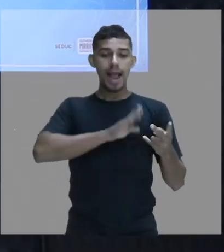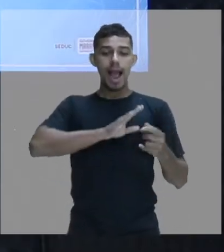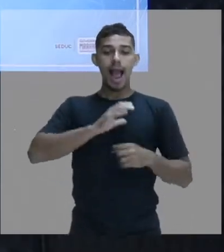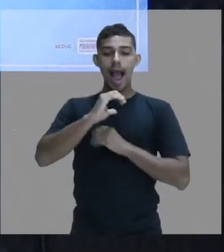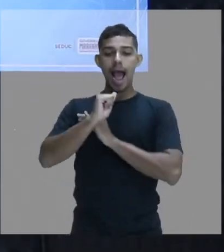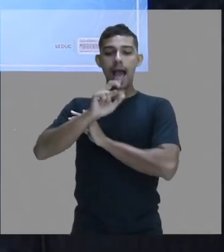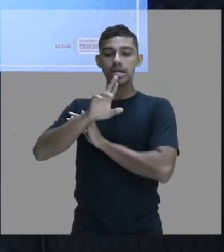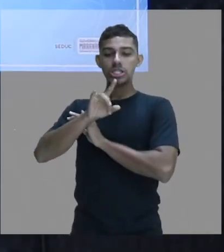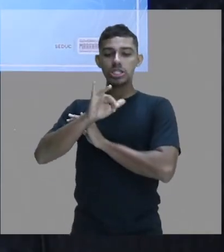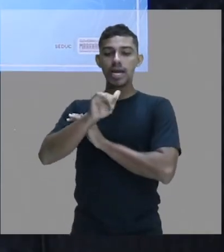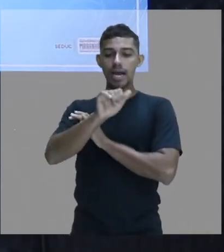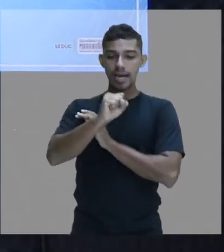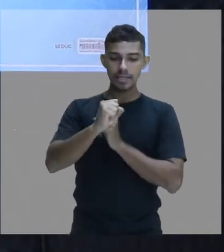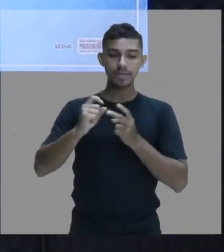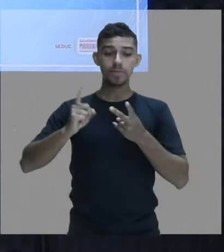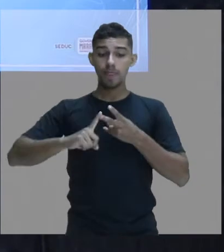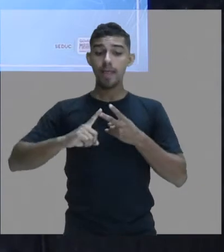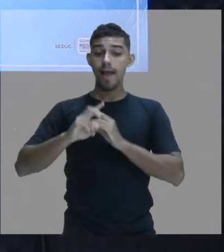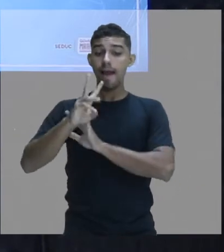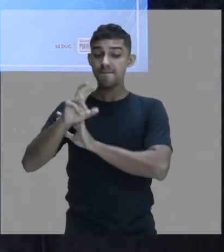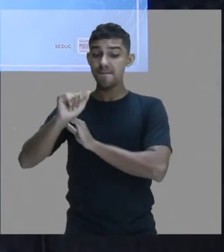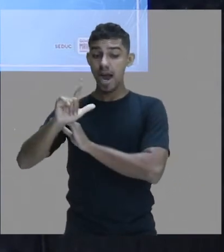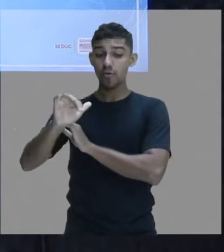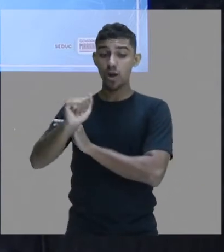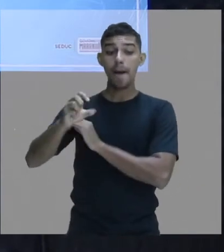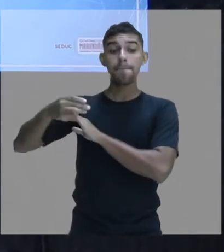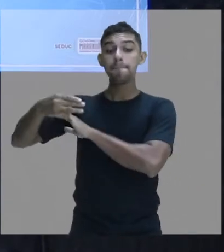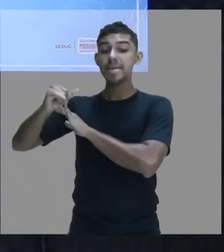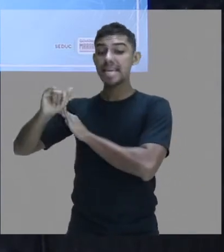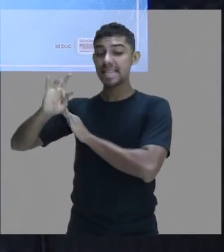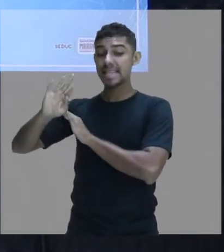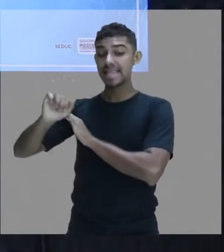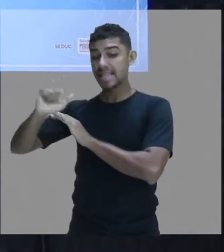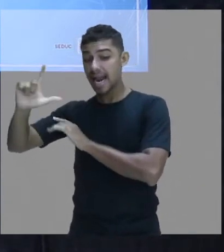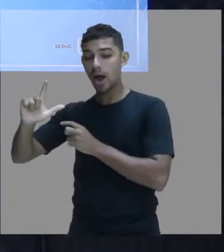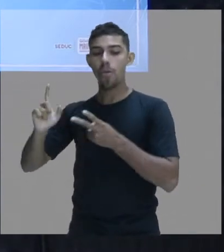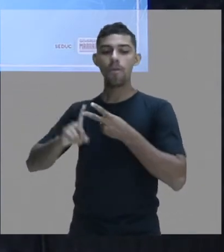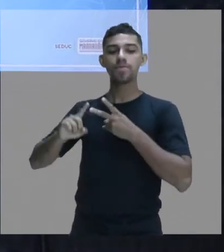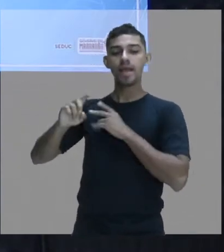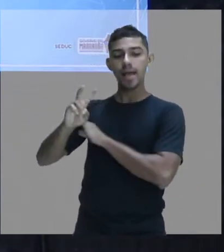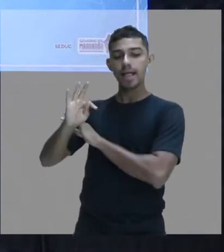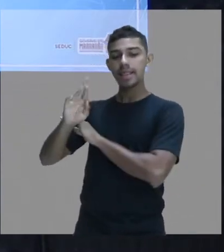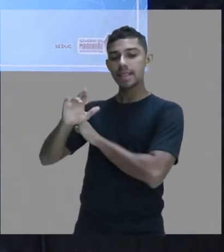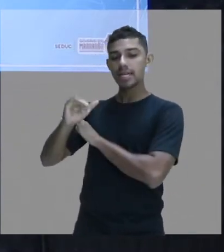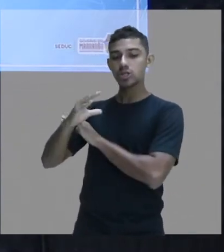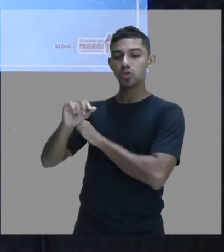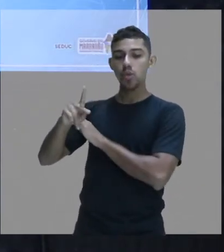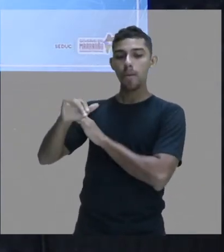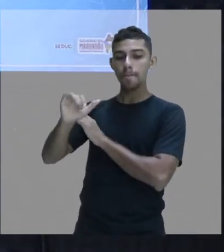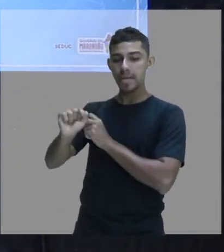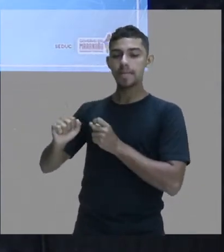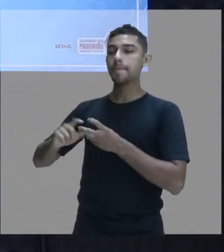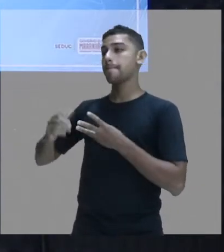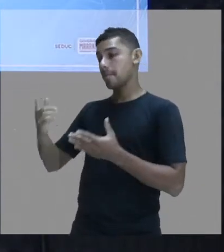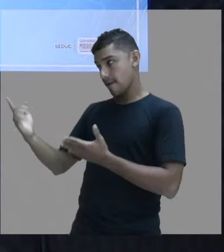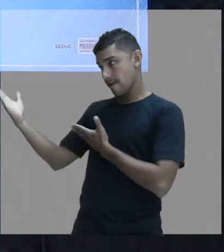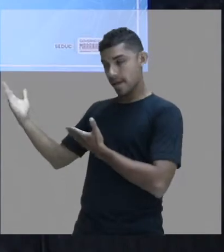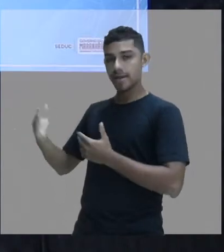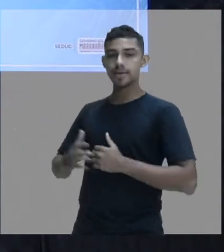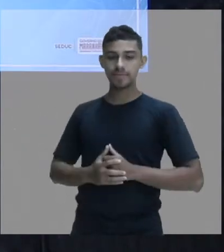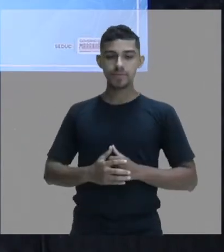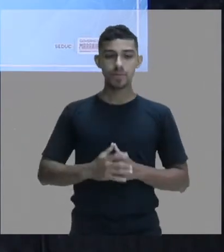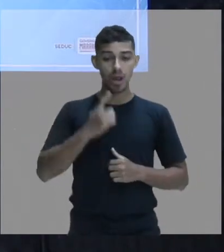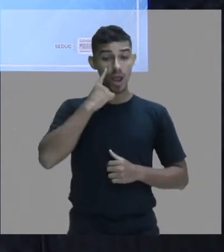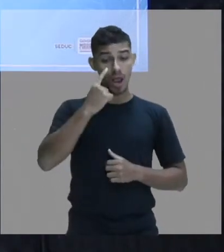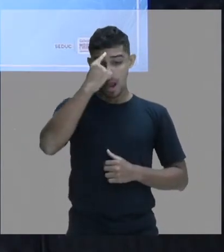cardíacas, sendo a válvula mitral, válvula triscúpide, a válvula pulmonar e a válvula aórtica. Tá